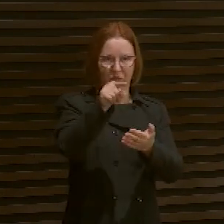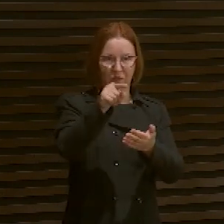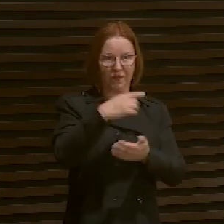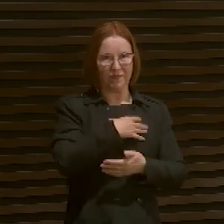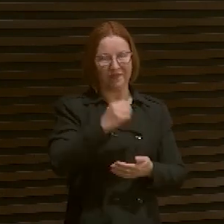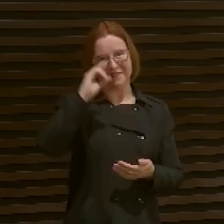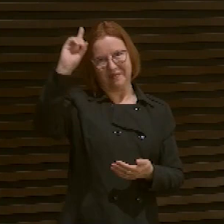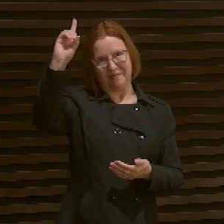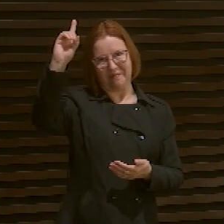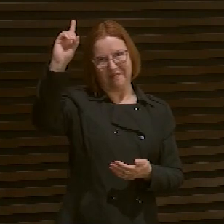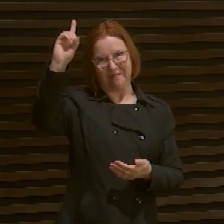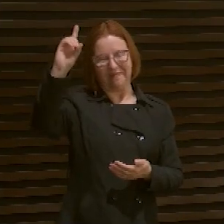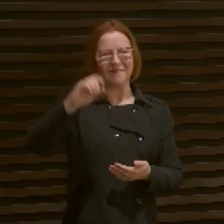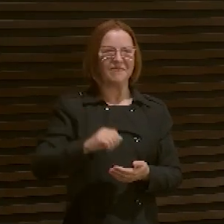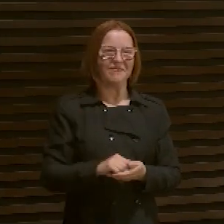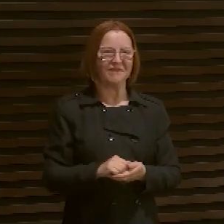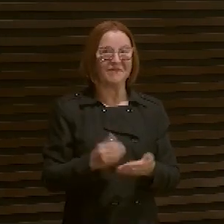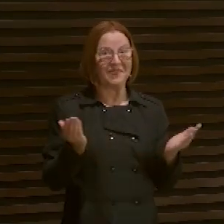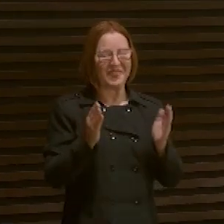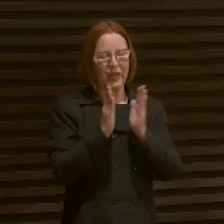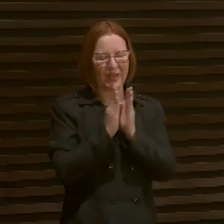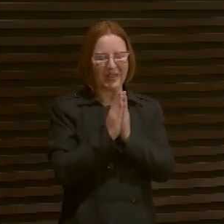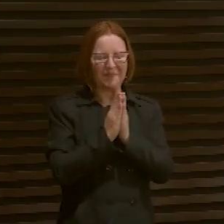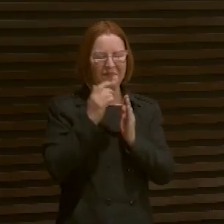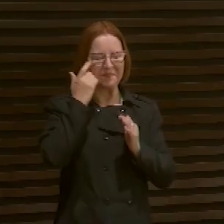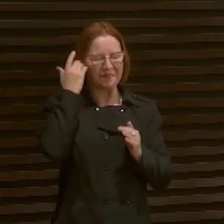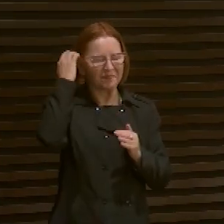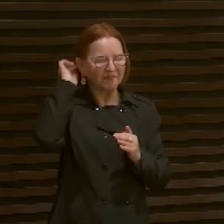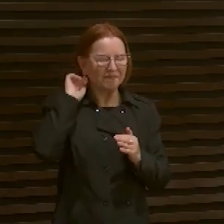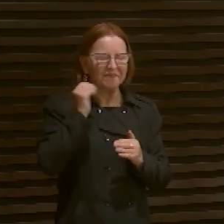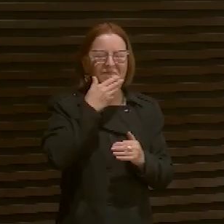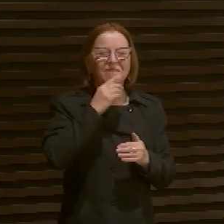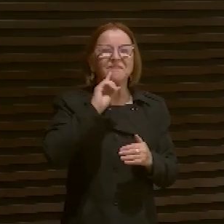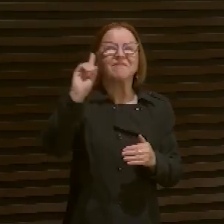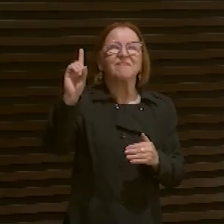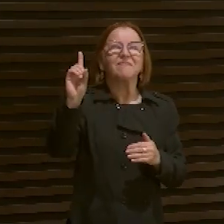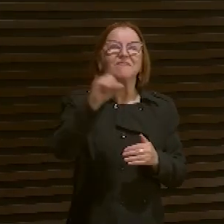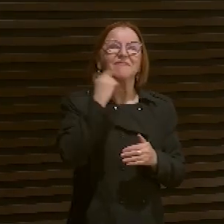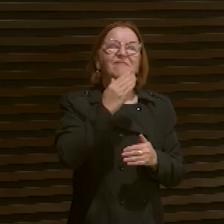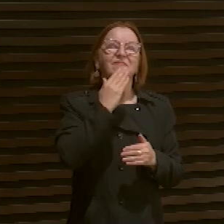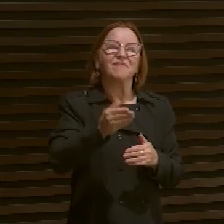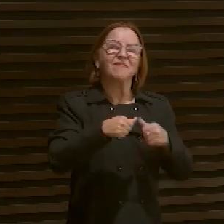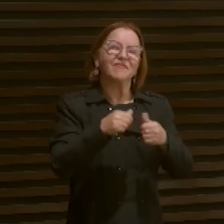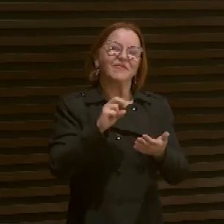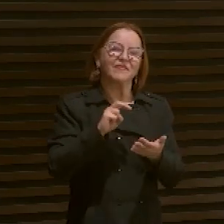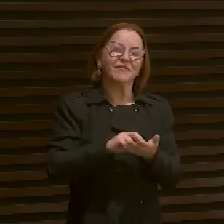Filho de Deus. Vamos orar, meus irmãos? Pai, nós pedimos que nessa